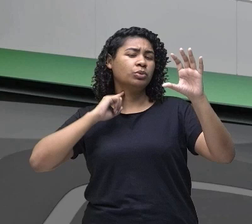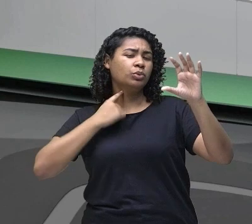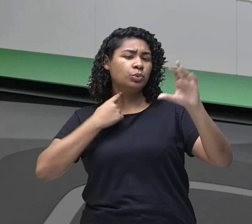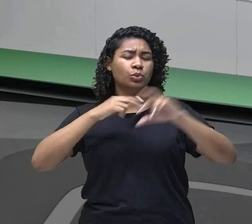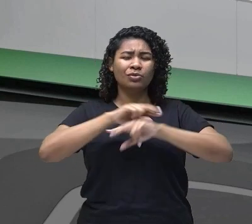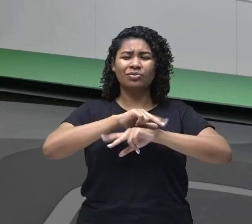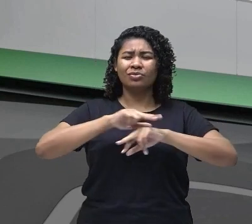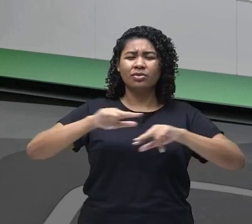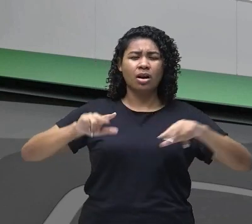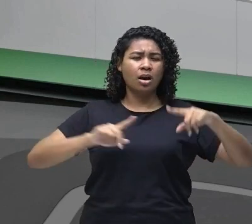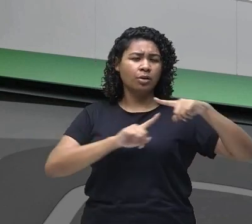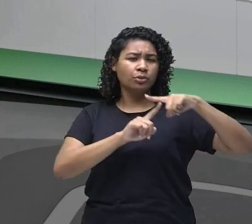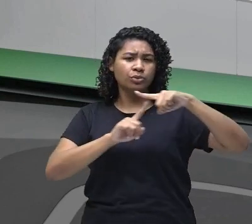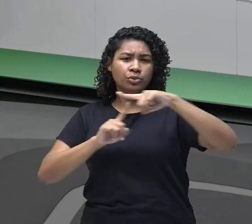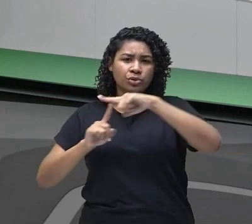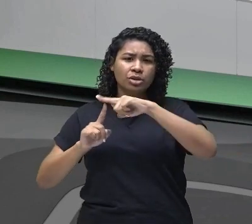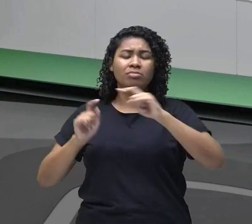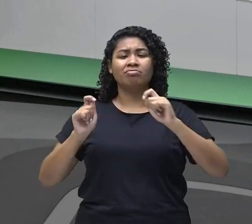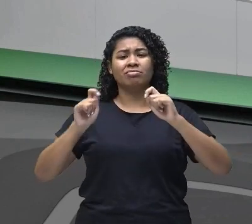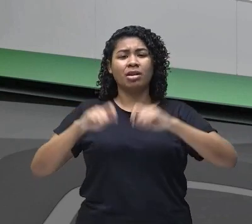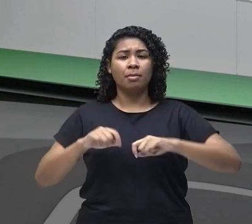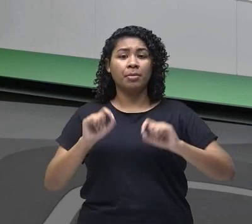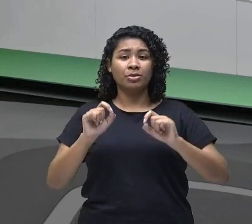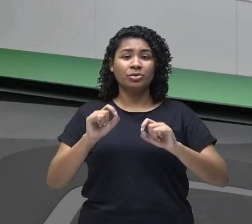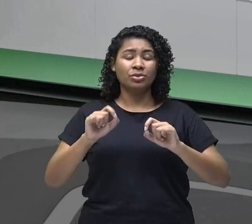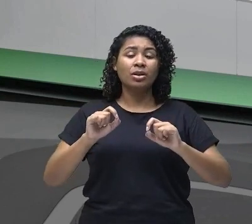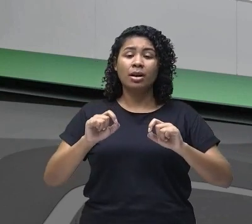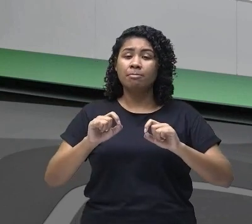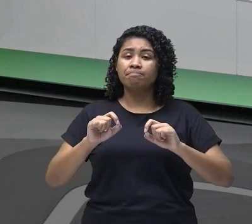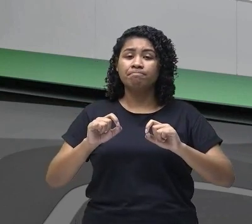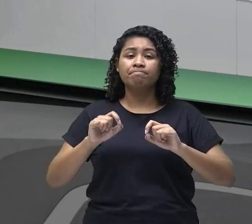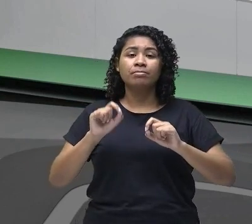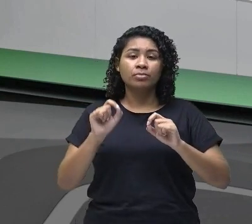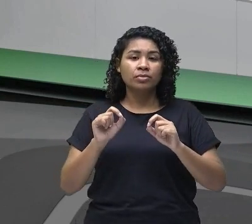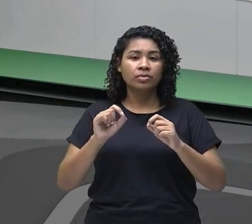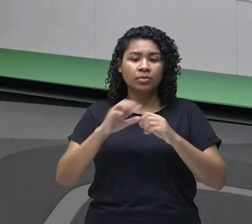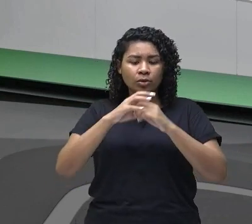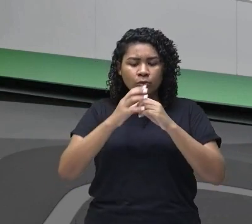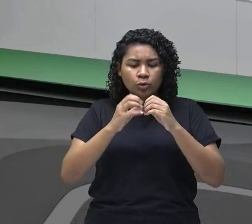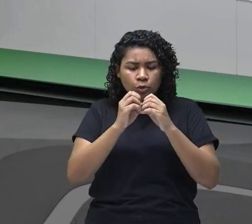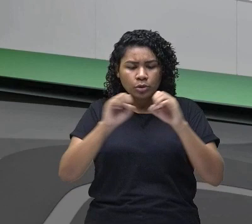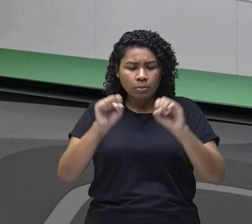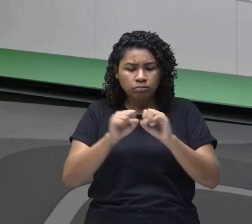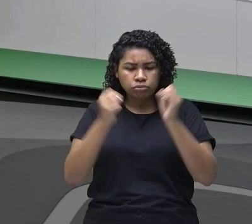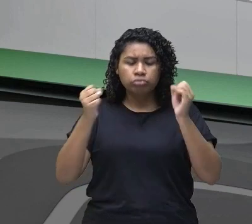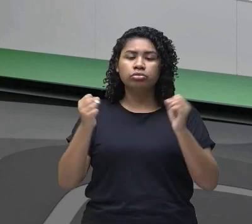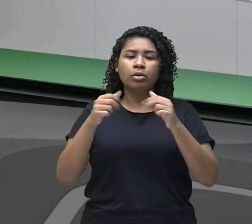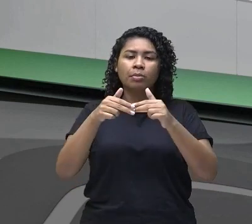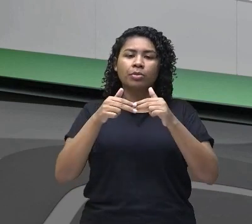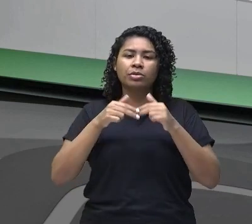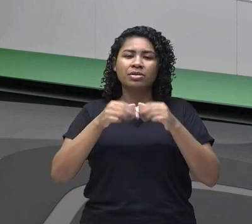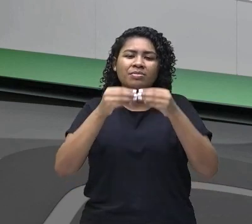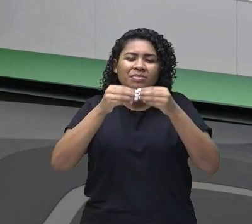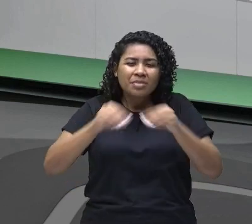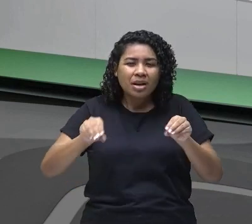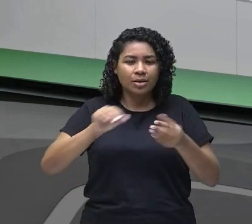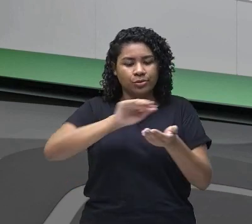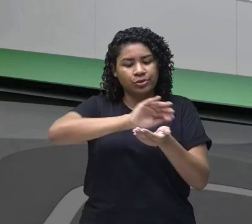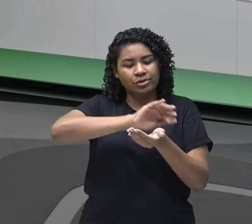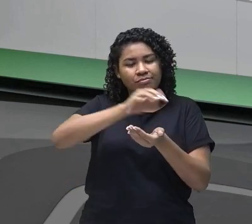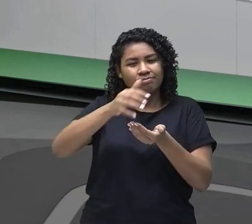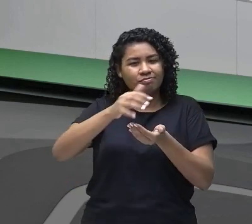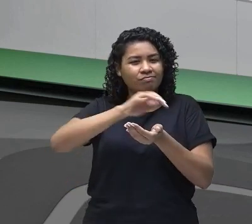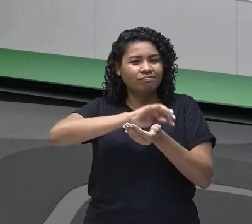poluentes, capazes de, como vocês viram, reagir com moléculas e acabarem aí danificando essa